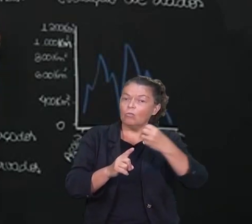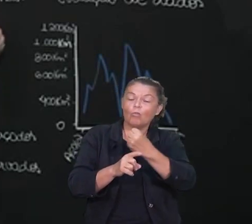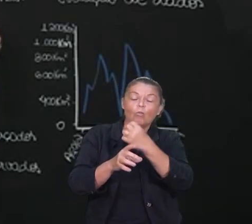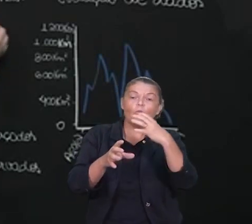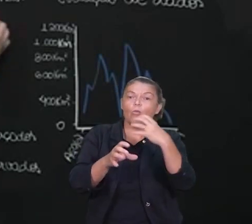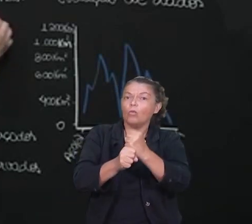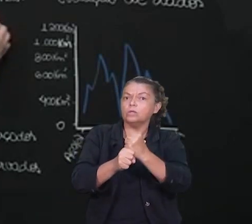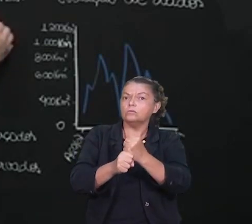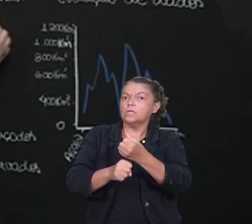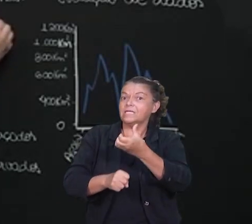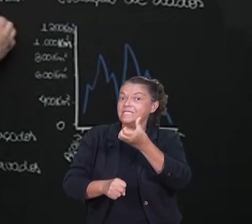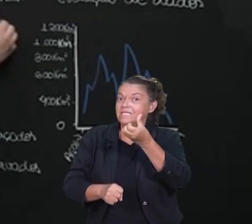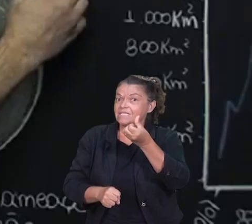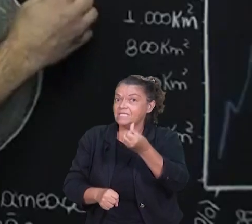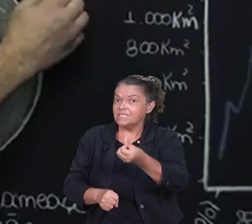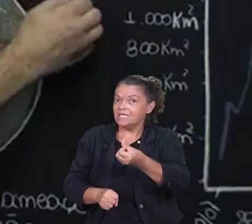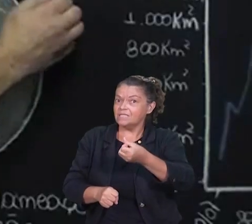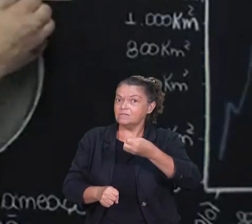dar